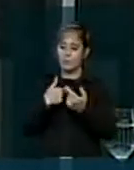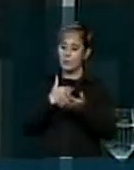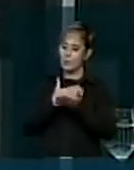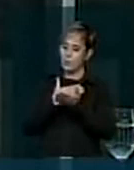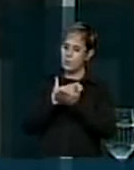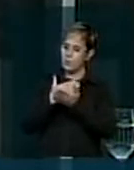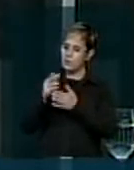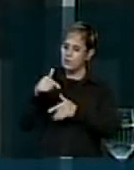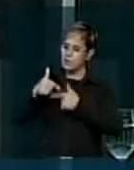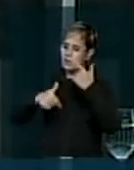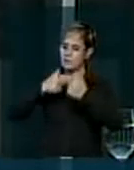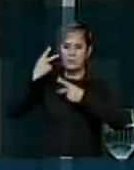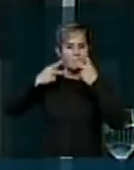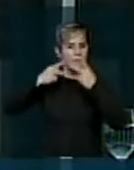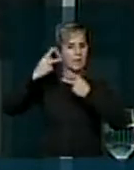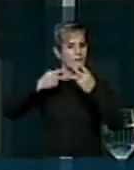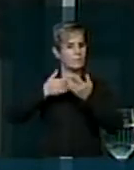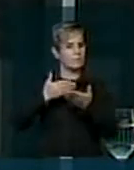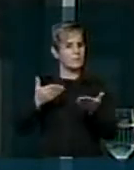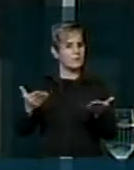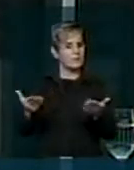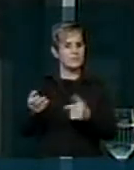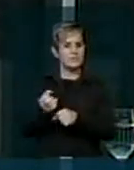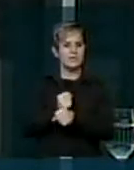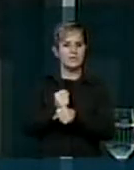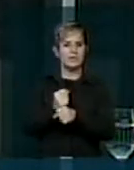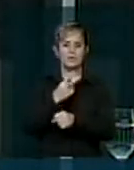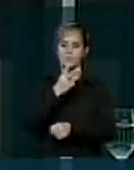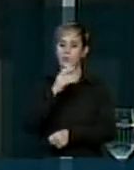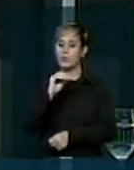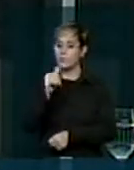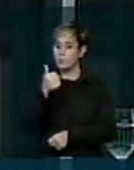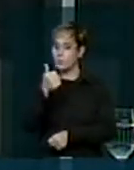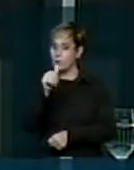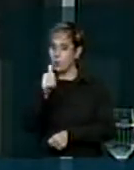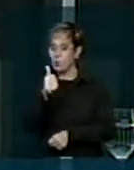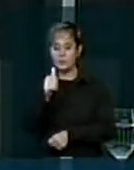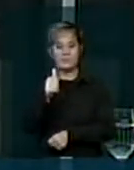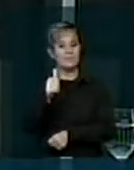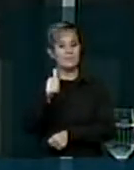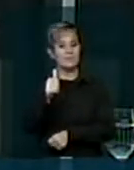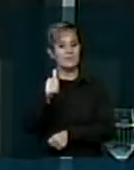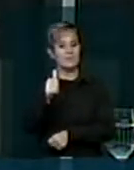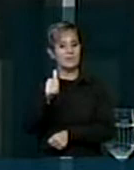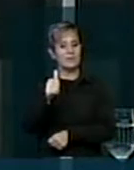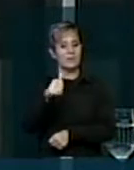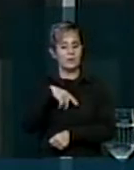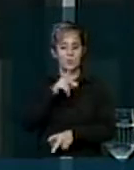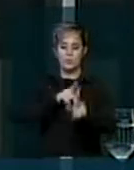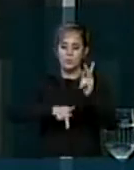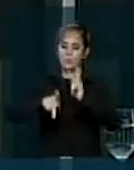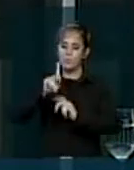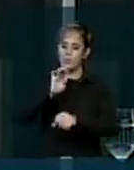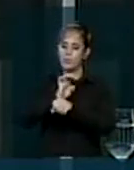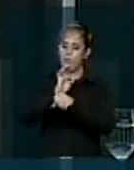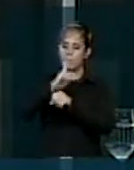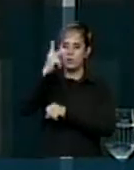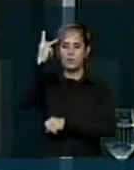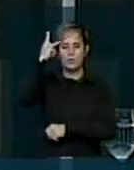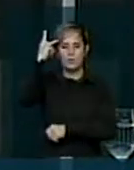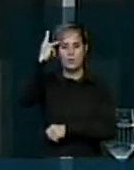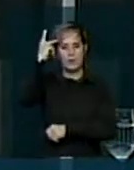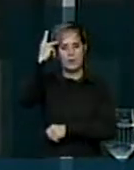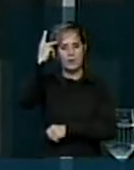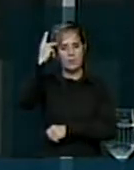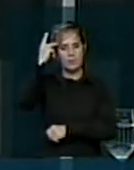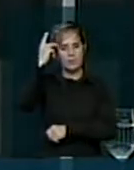carreira política no ano de 2011, quando então o povo do estado de São Paulo,